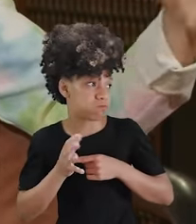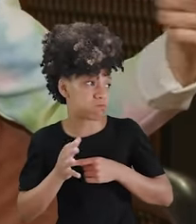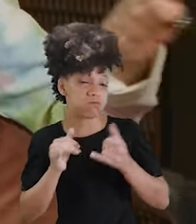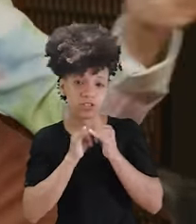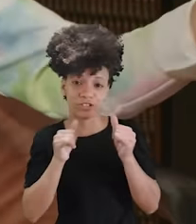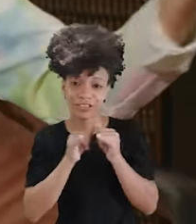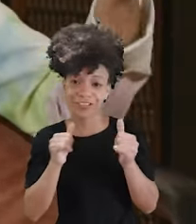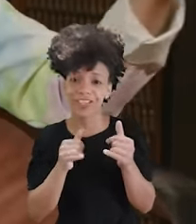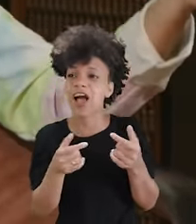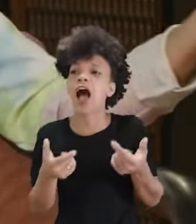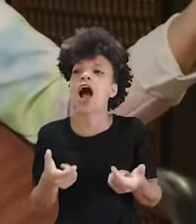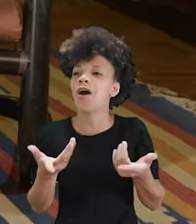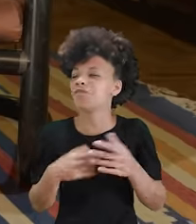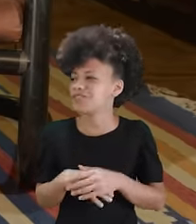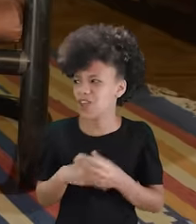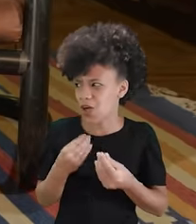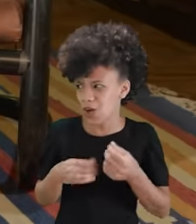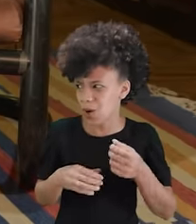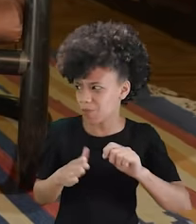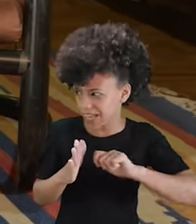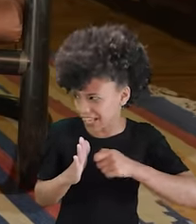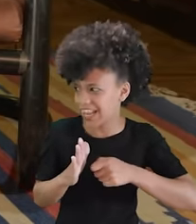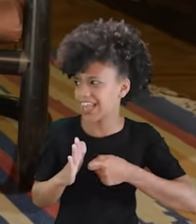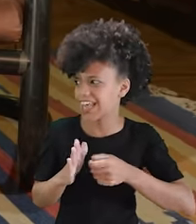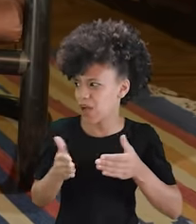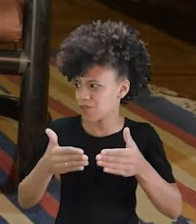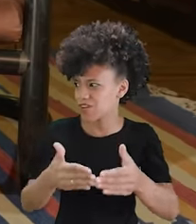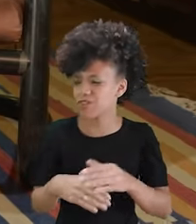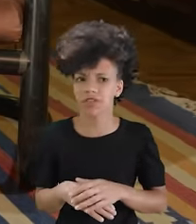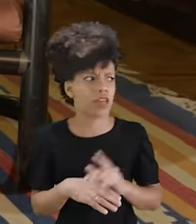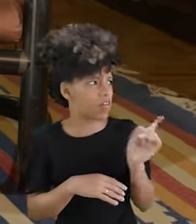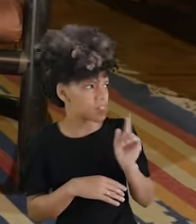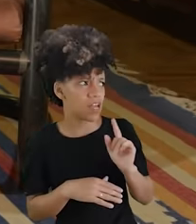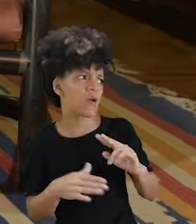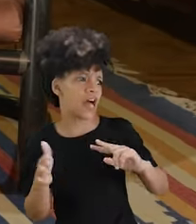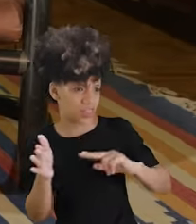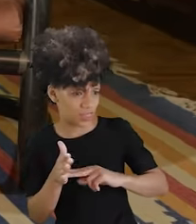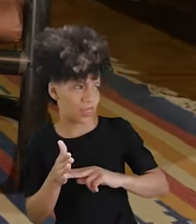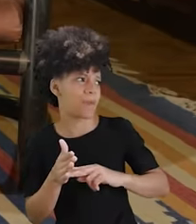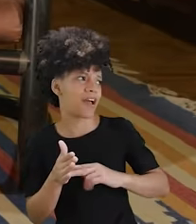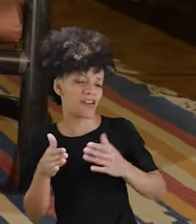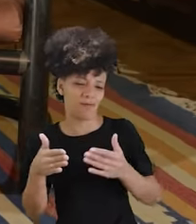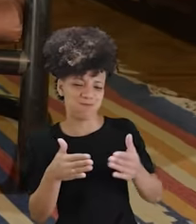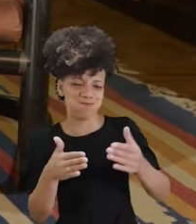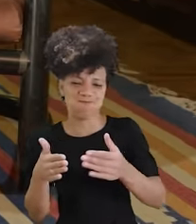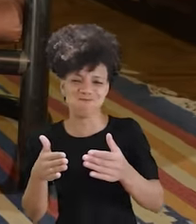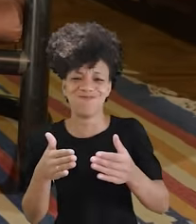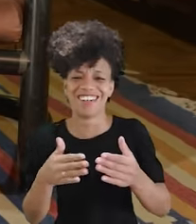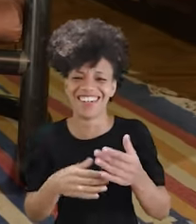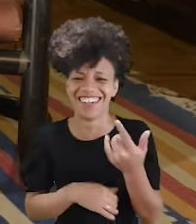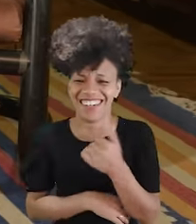também onde é ligado né como que liga o navio eu já sei um botão você liga na tomada o navio